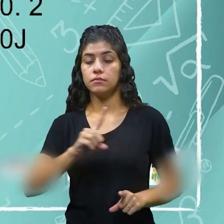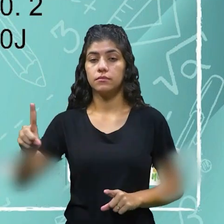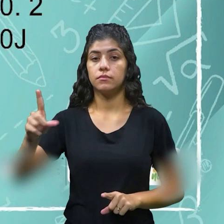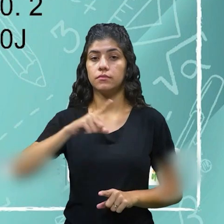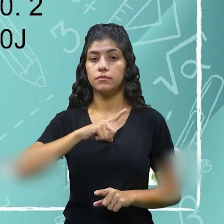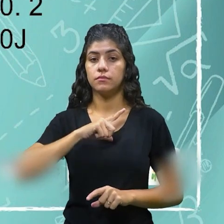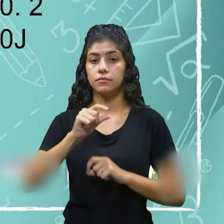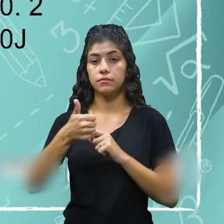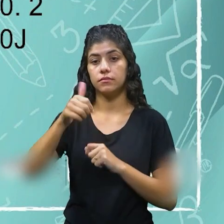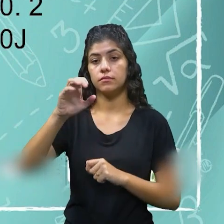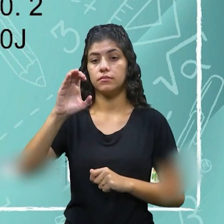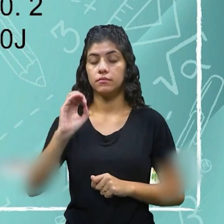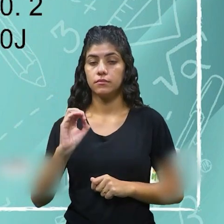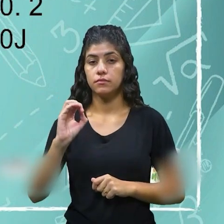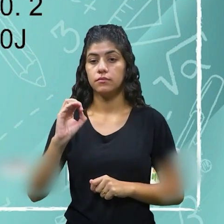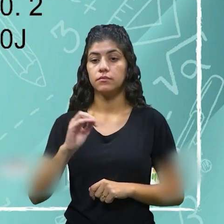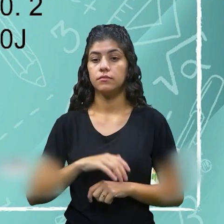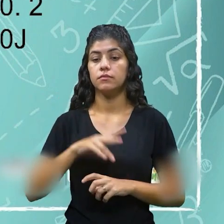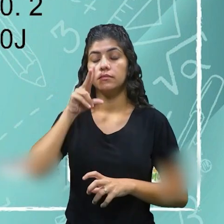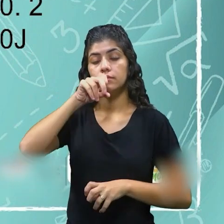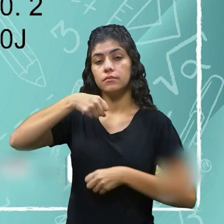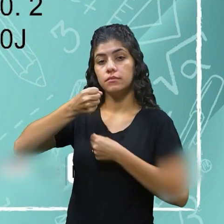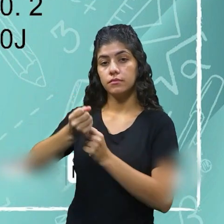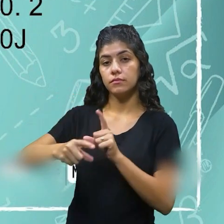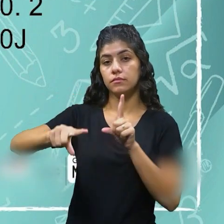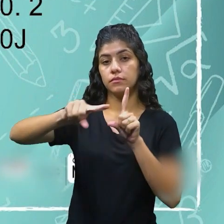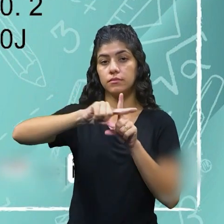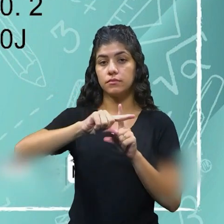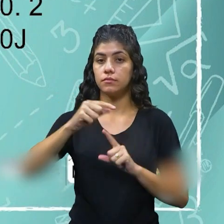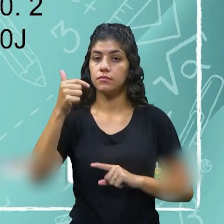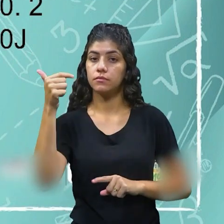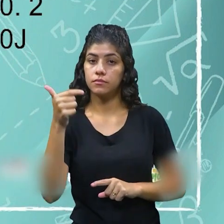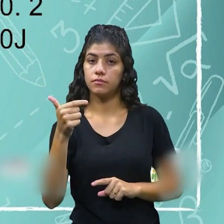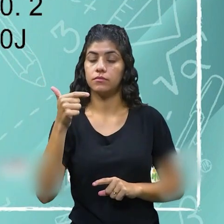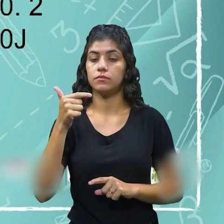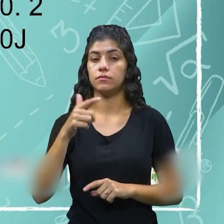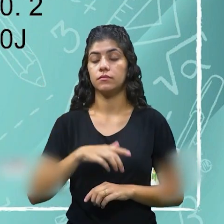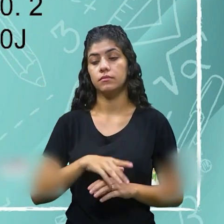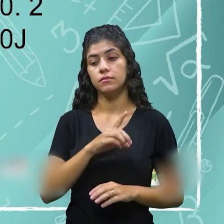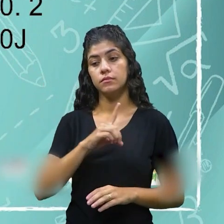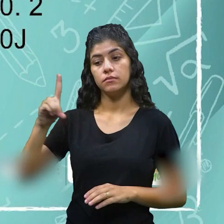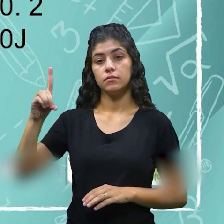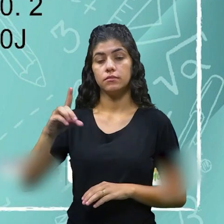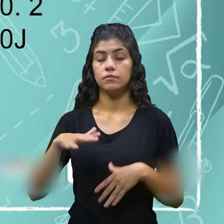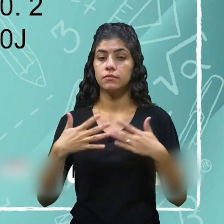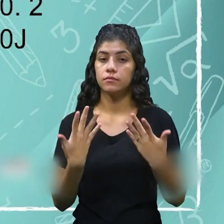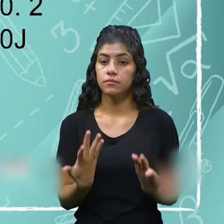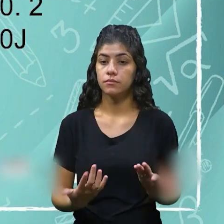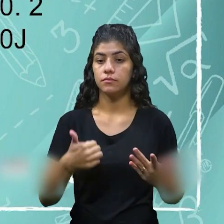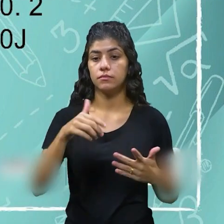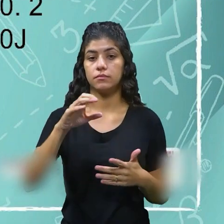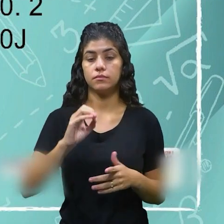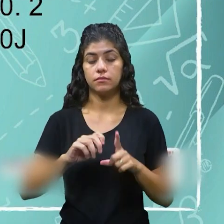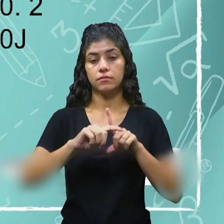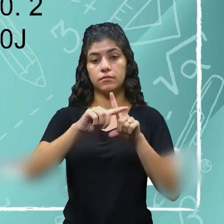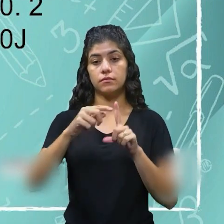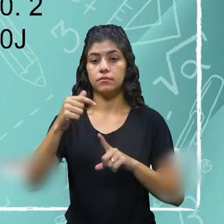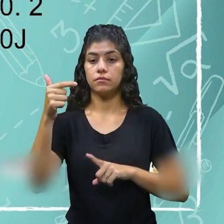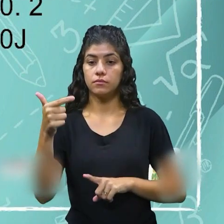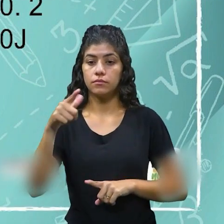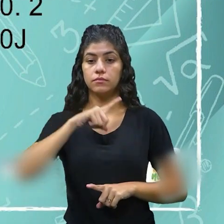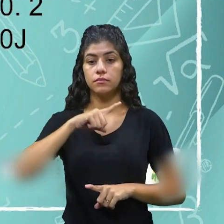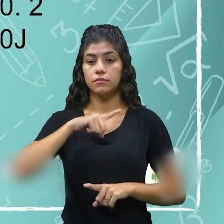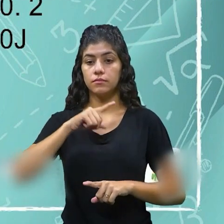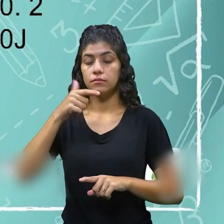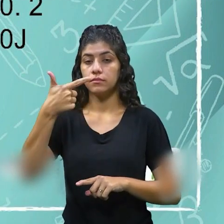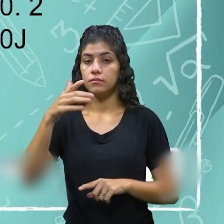ter 10, que é a força, multiplicado por 2, que vai ser o deslocamento. Então 10 vezes 2, logo você tem o